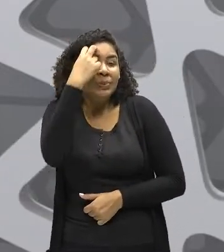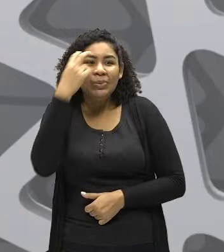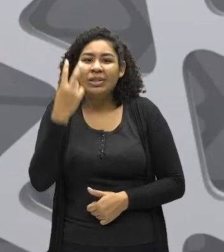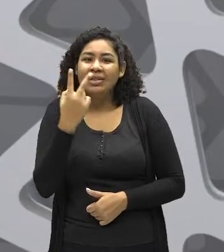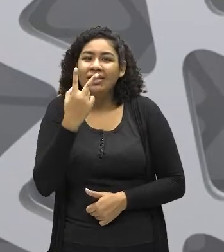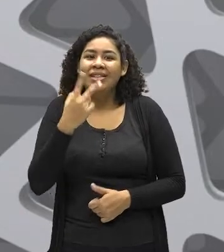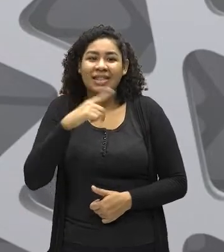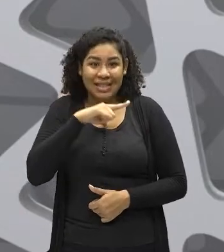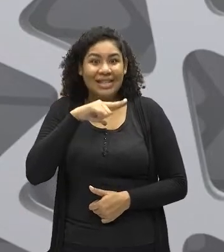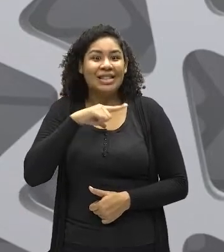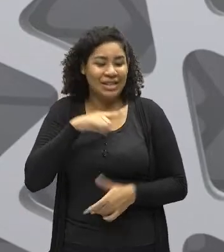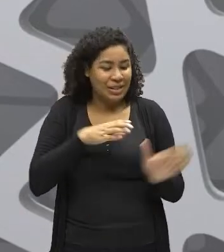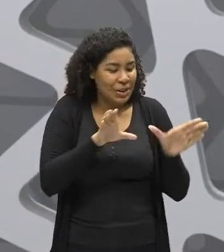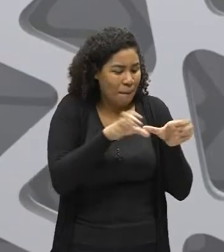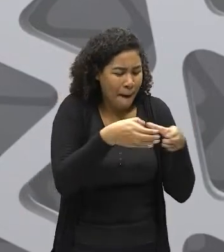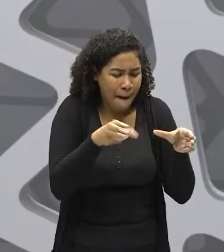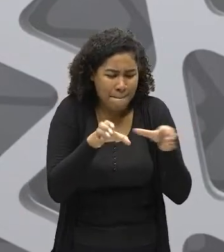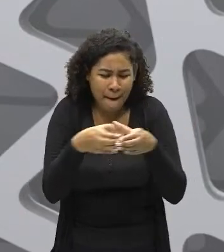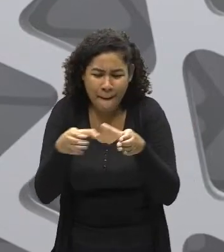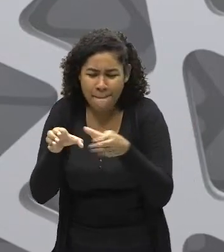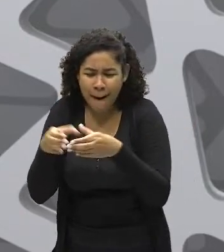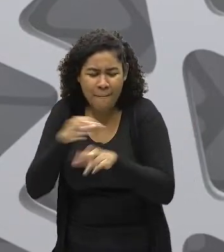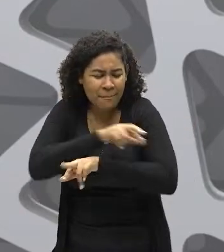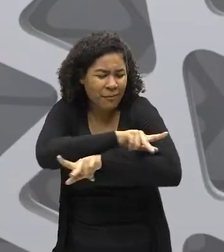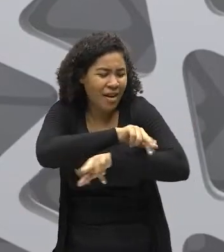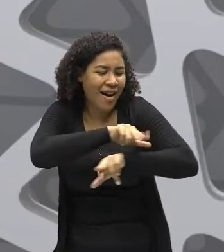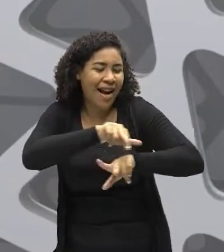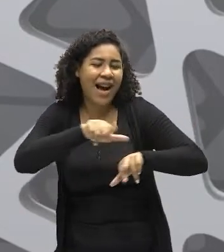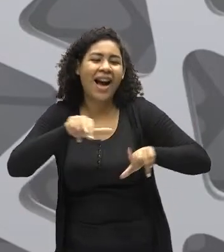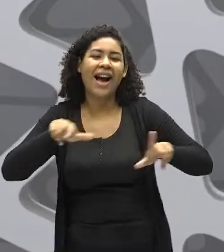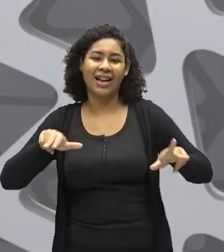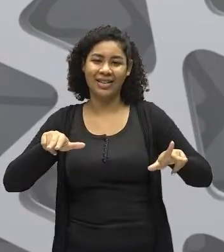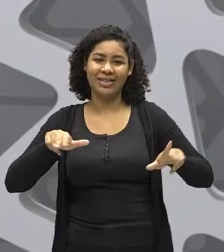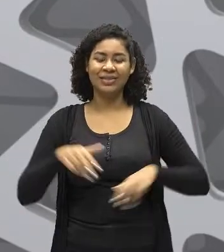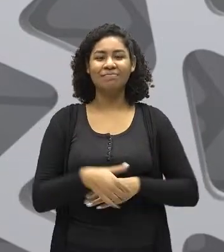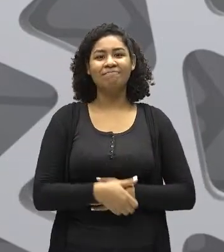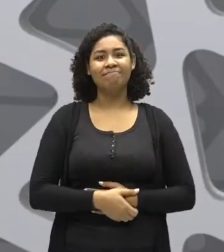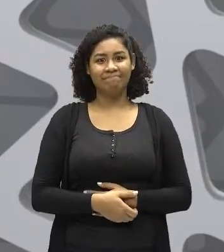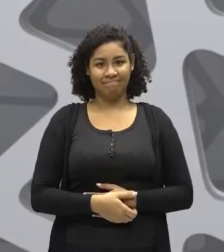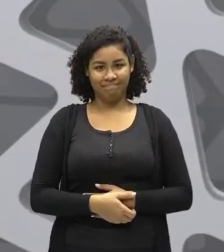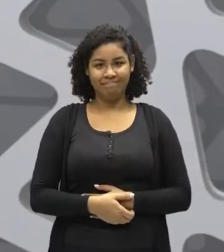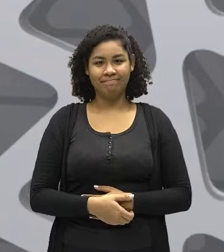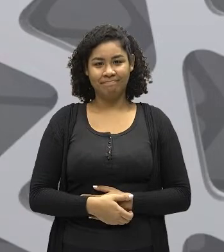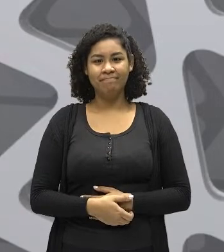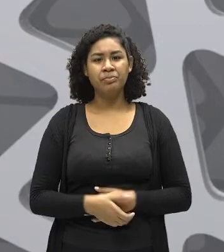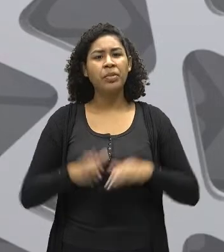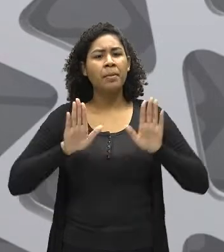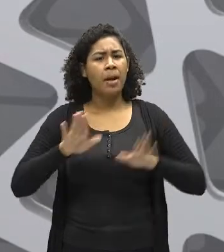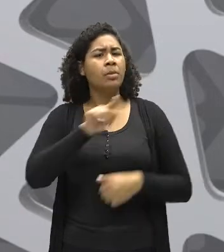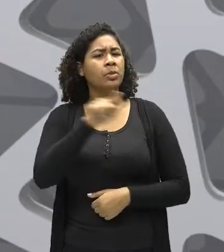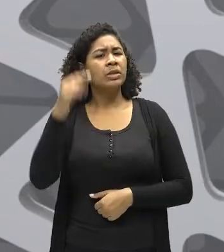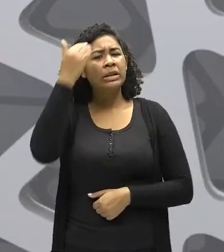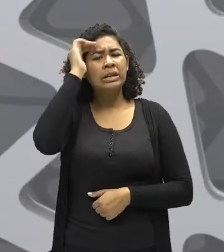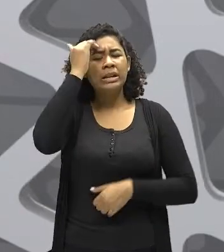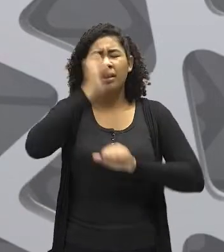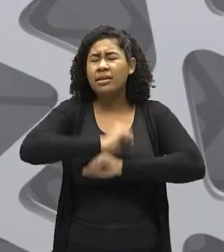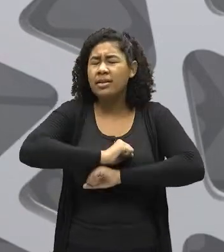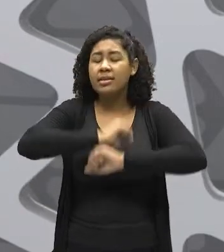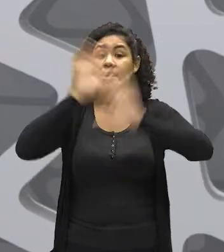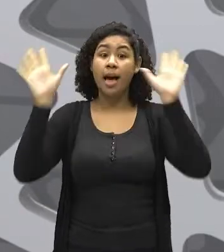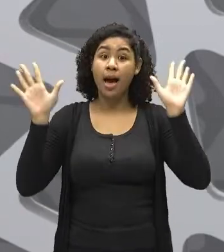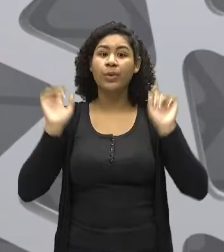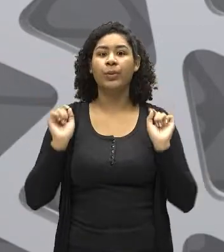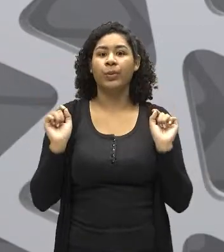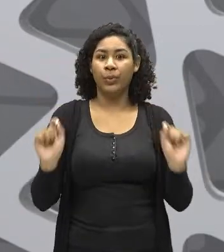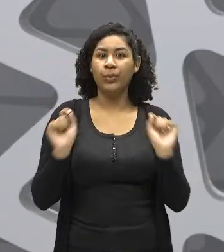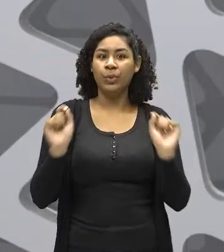torno dessas várias línguas que derivavam de um único tronco. Para o negócio ficar mais claro aí na cabecinha de vocês,